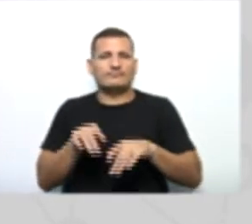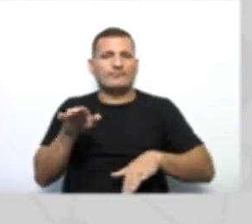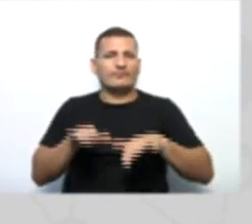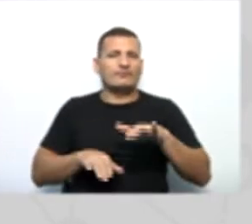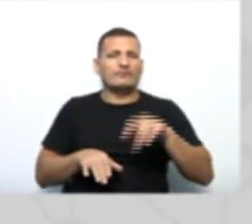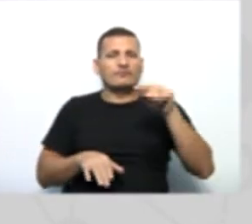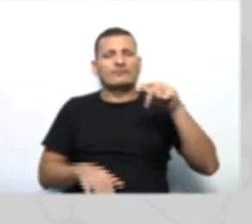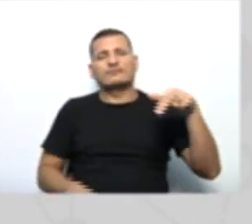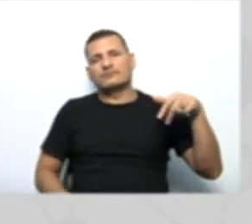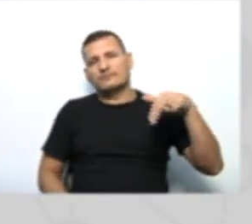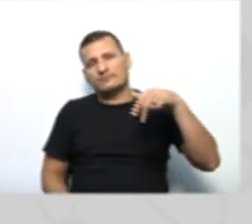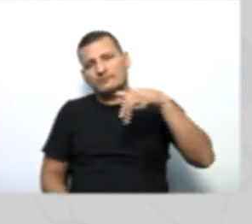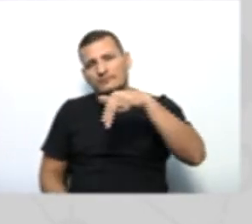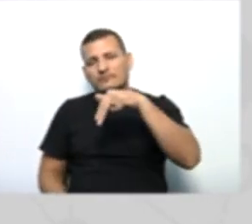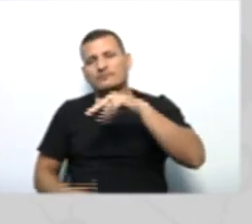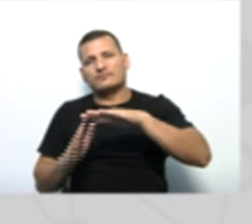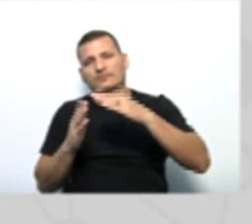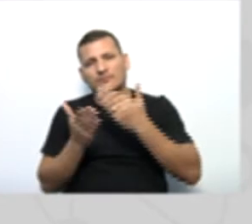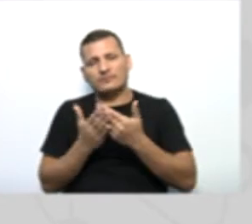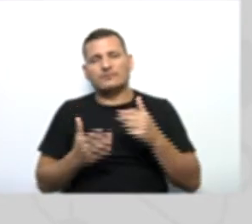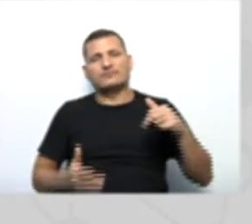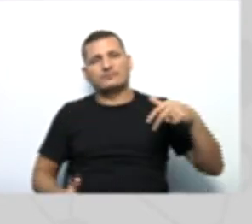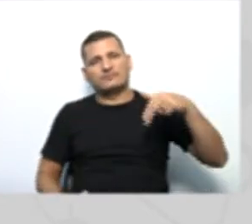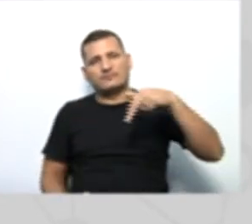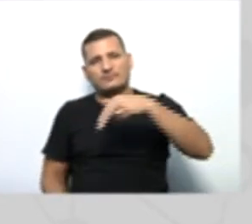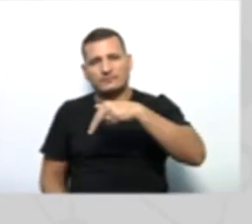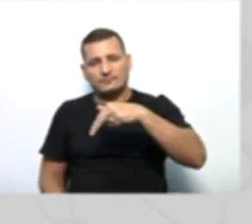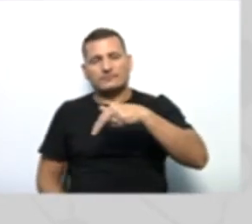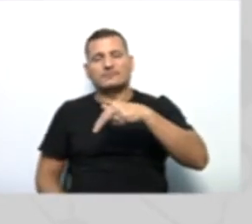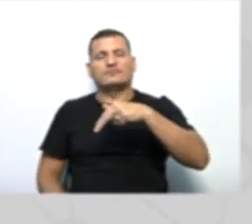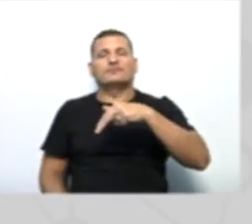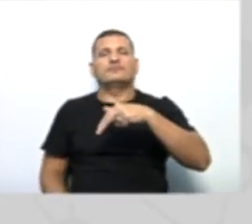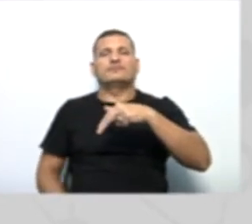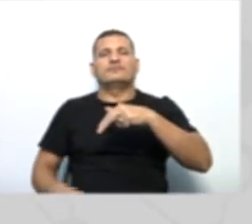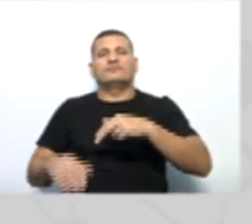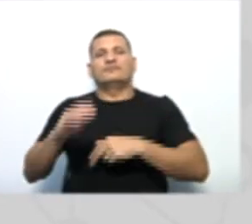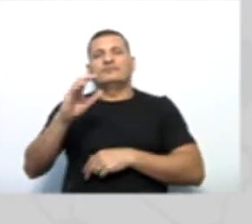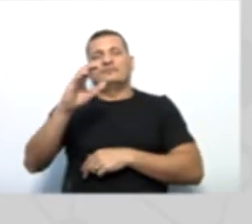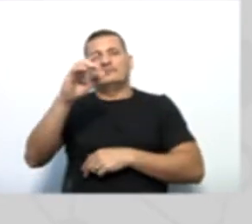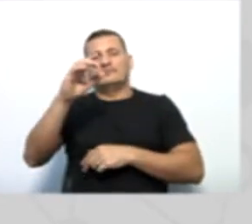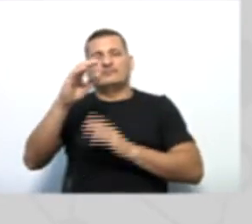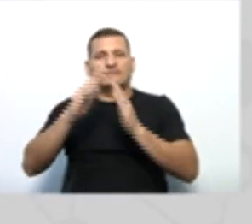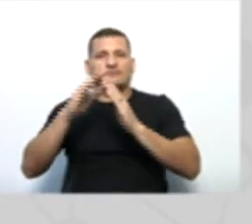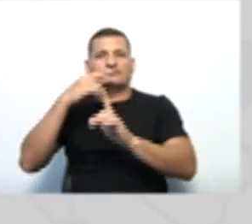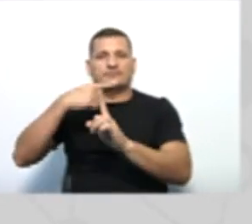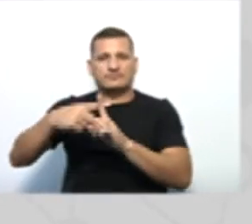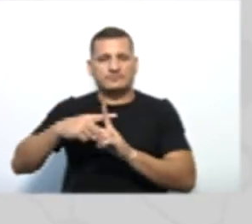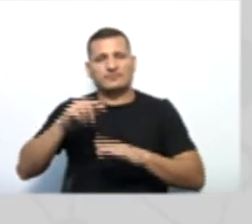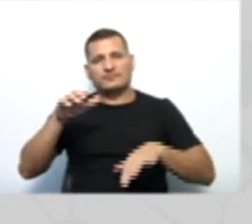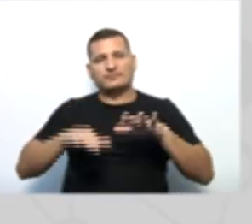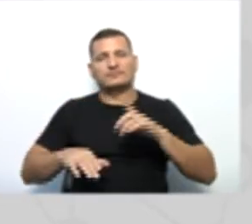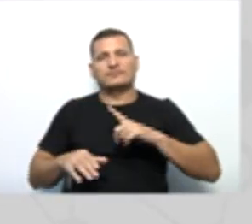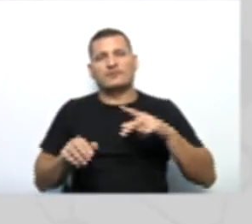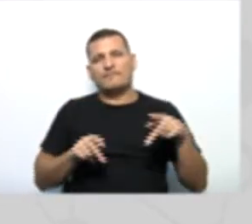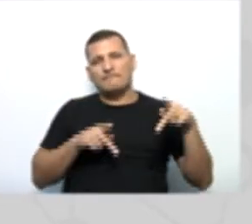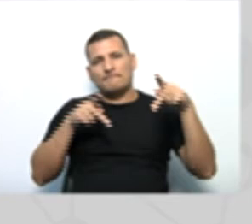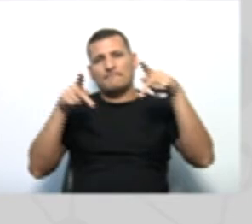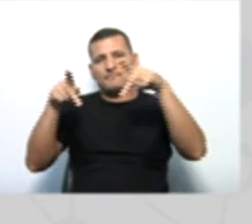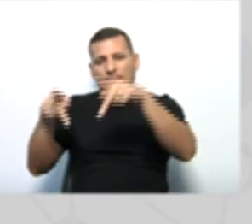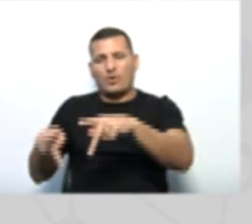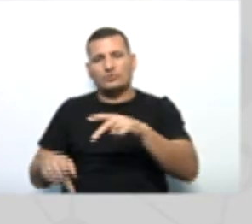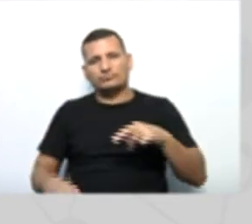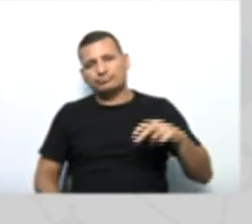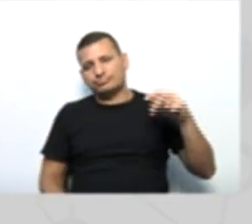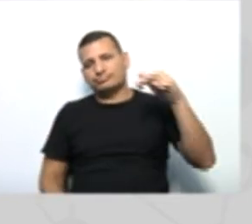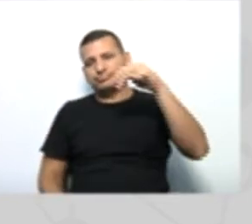para a escola, indo para a igreja, passa por cima de uma ponte, passa por cima, perto de um riacho. Aqui